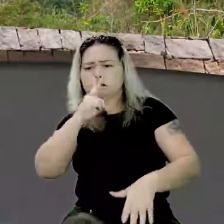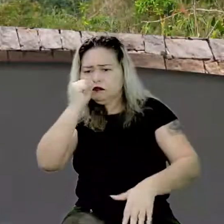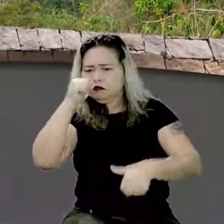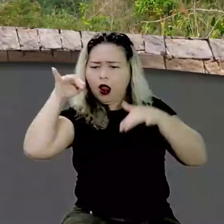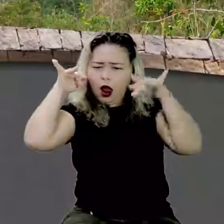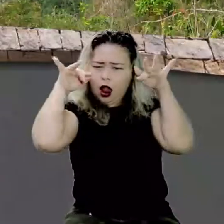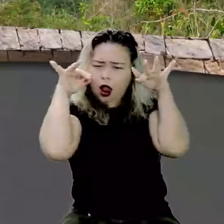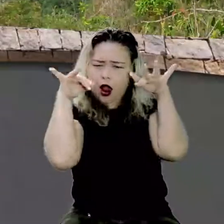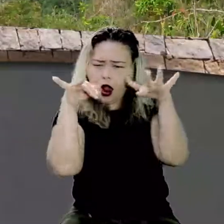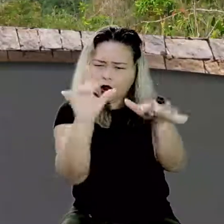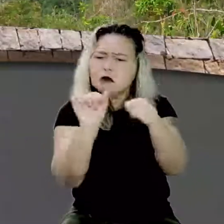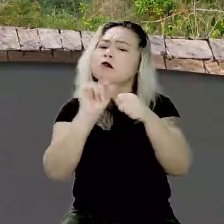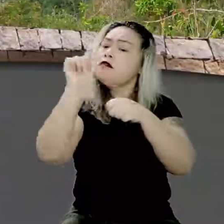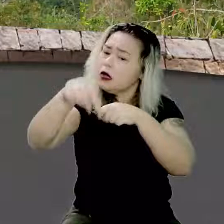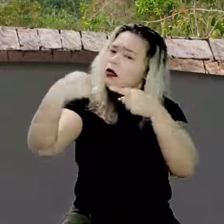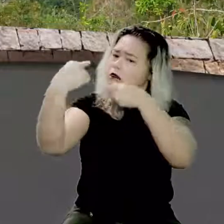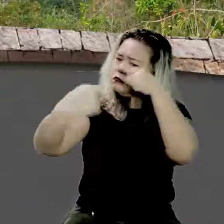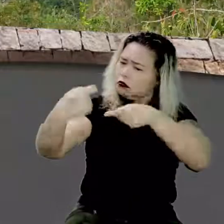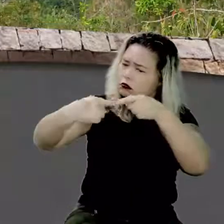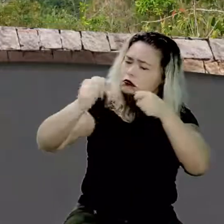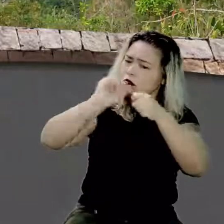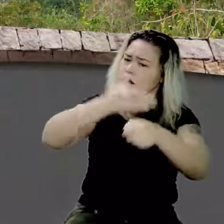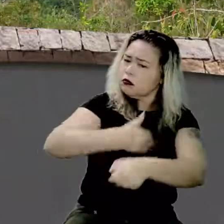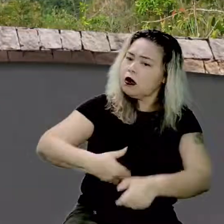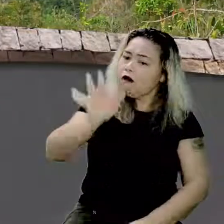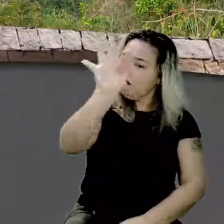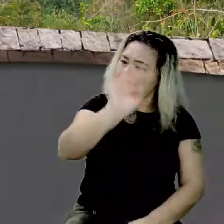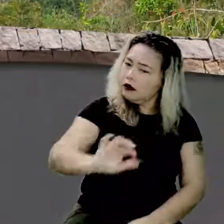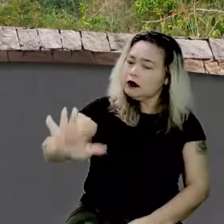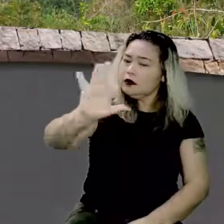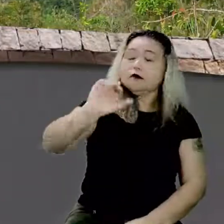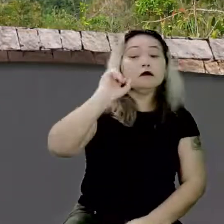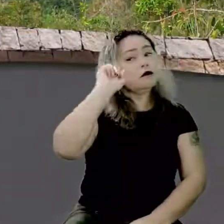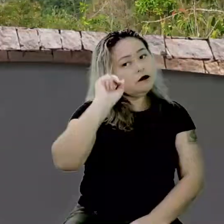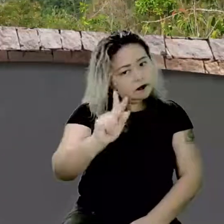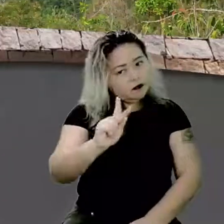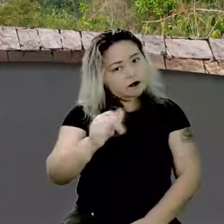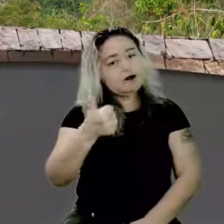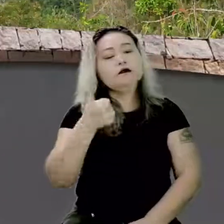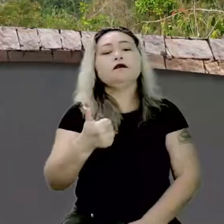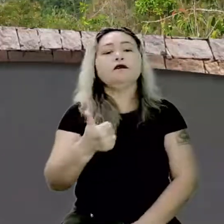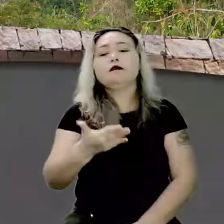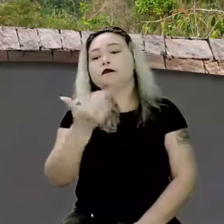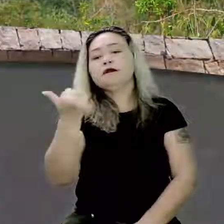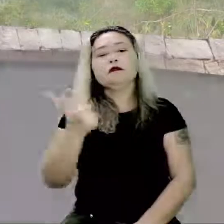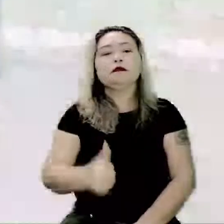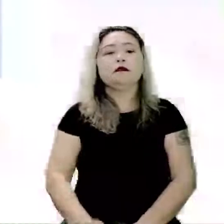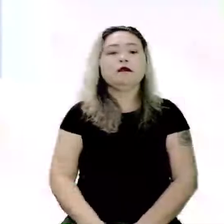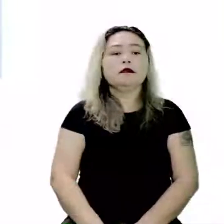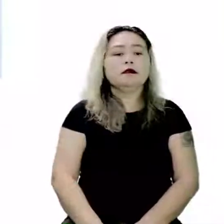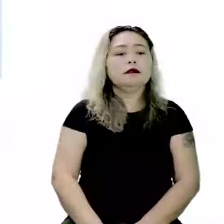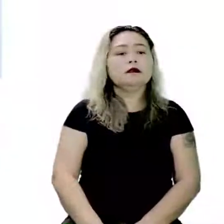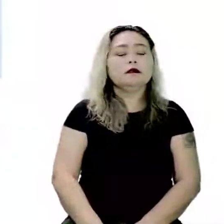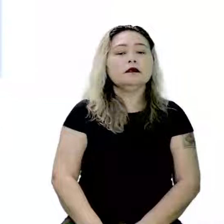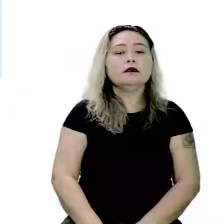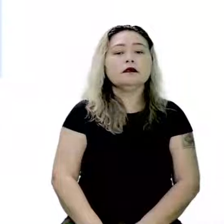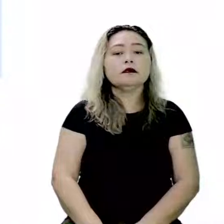aqui, veio dessas políticas públicas do governo federal. Ok? Beleza. Vamos lá no quadro, por favor.